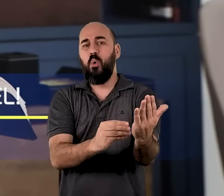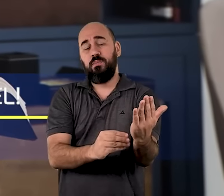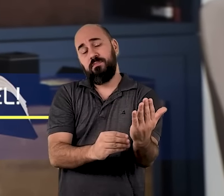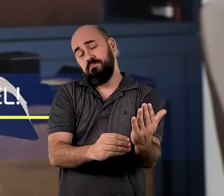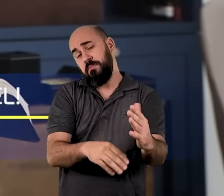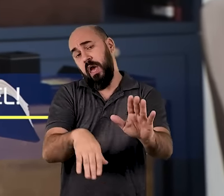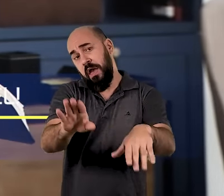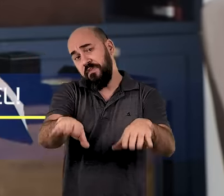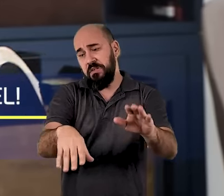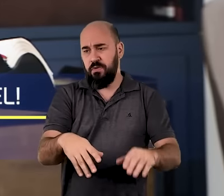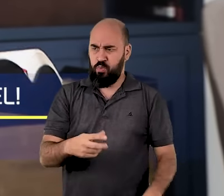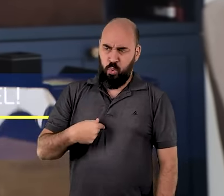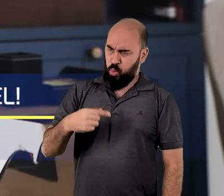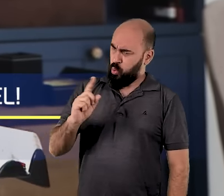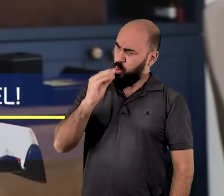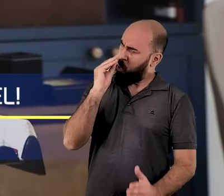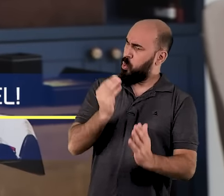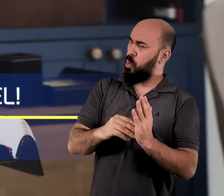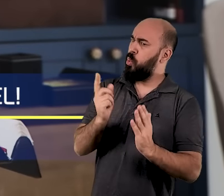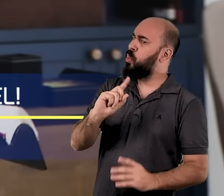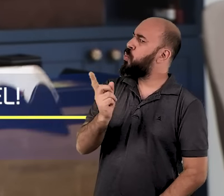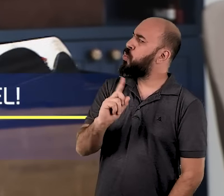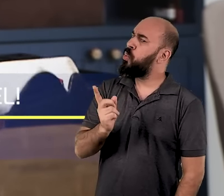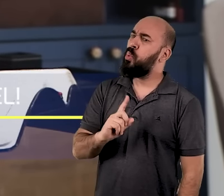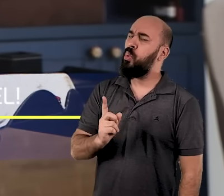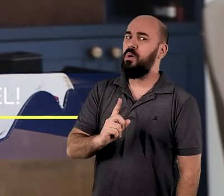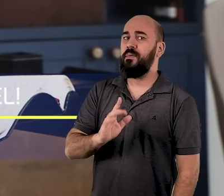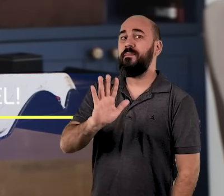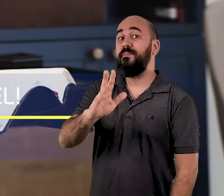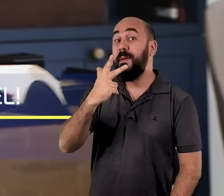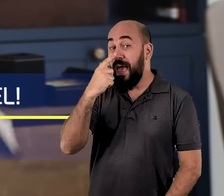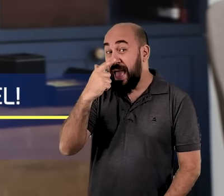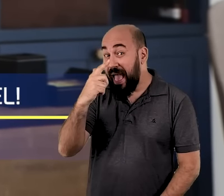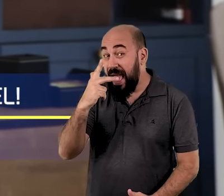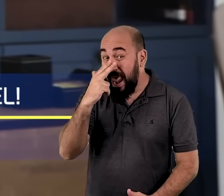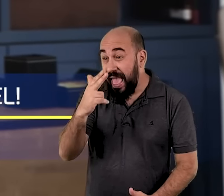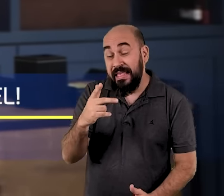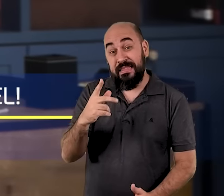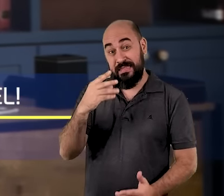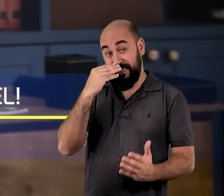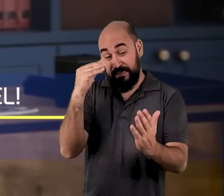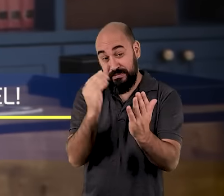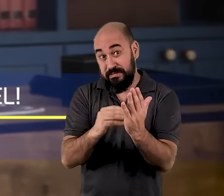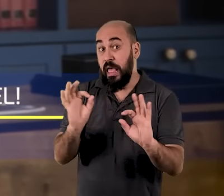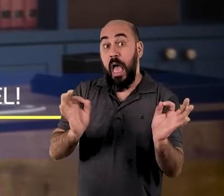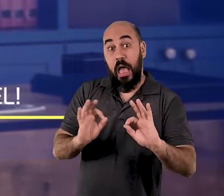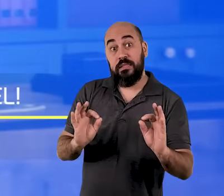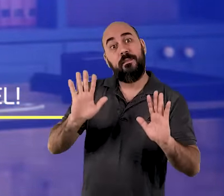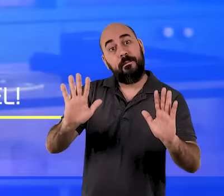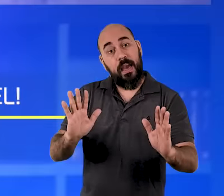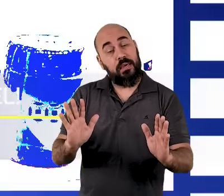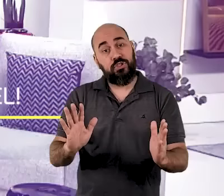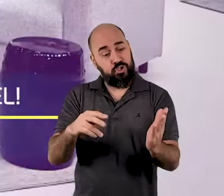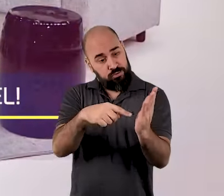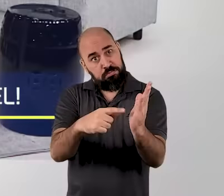assuma e não declare essa sua rejeição em palavras, mas é assim quanto ao